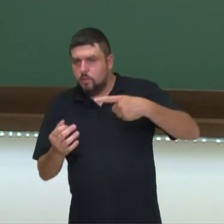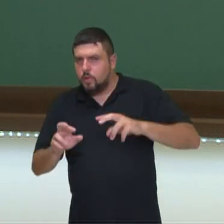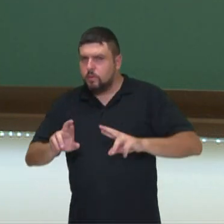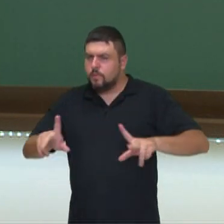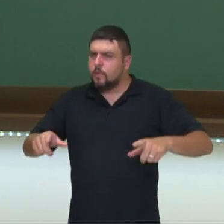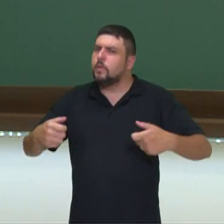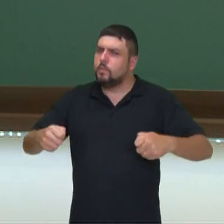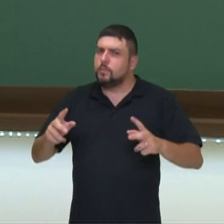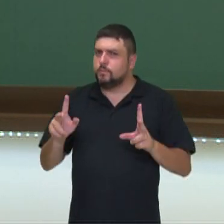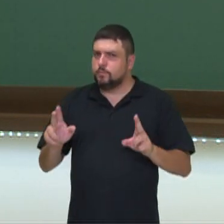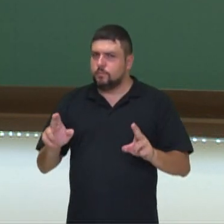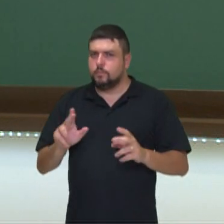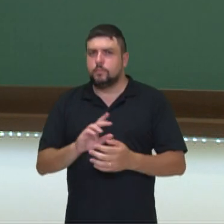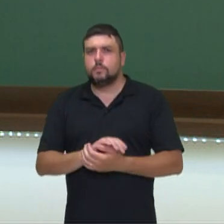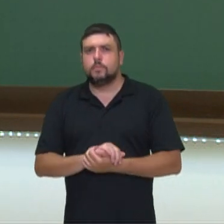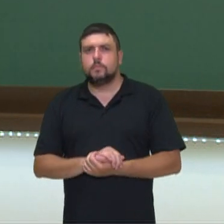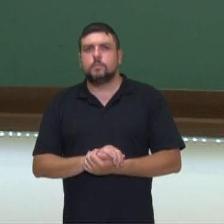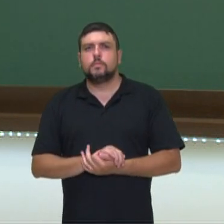igualar.